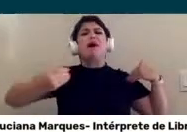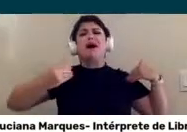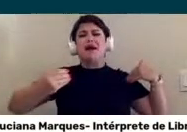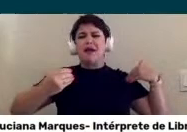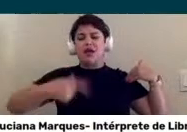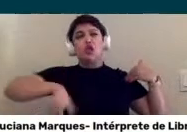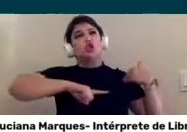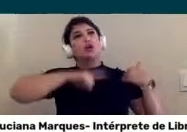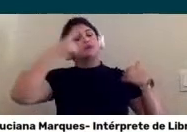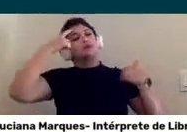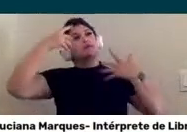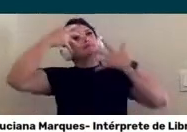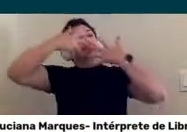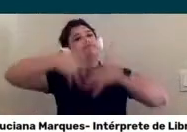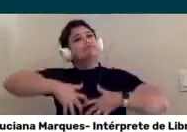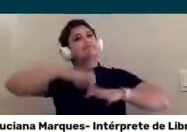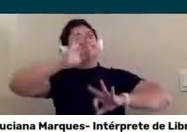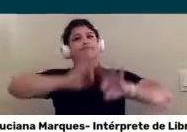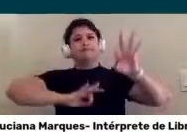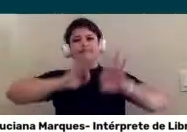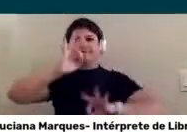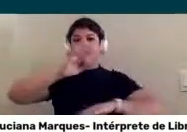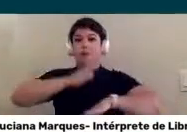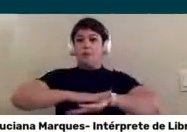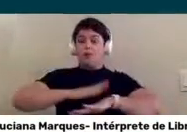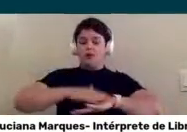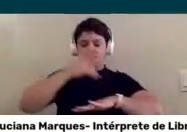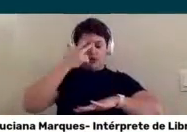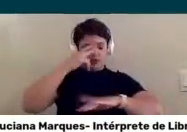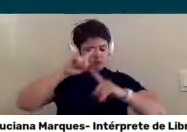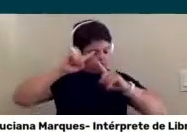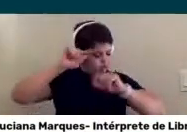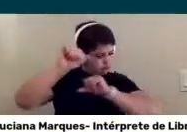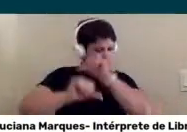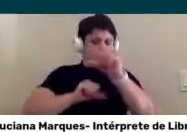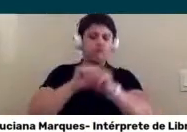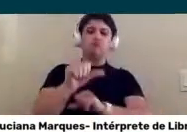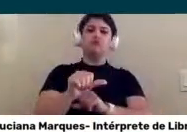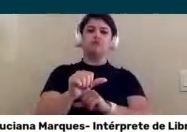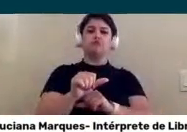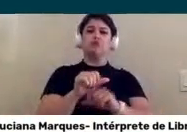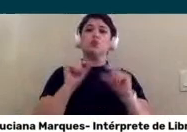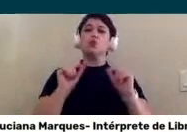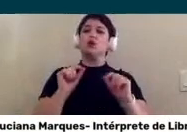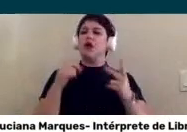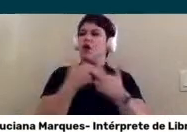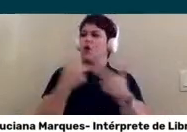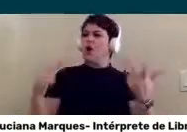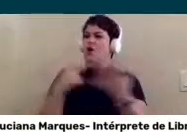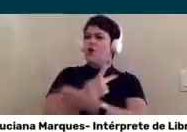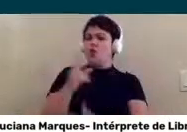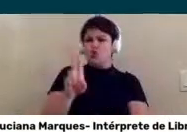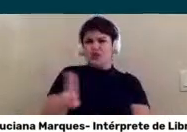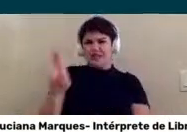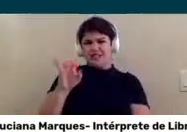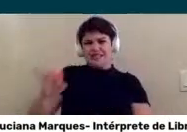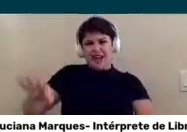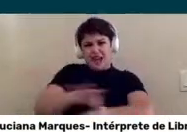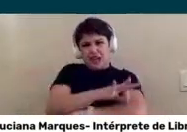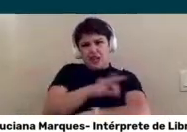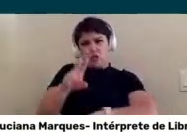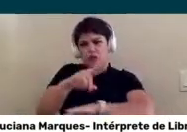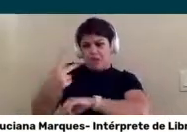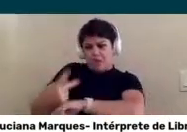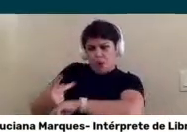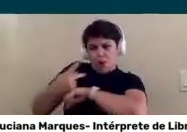precisou, nesse momento, se reinventar e notar que, assim, as coisas só vão ser usadas, a arquitetura só vai ser procurada se